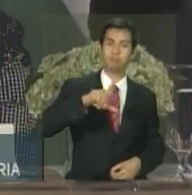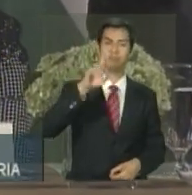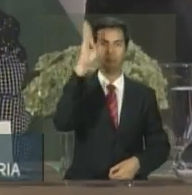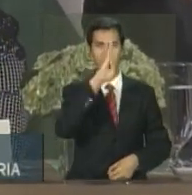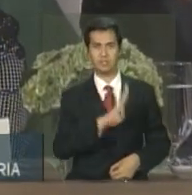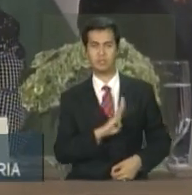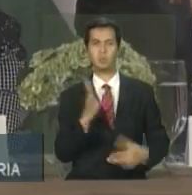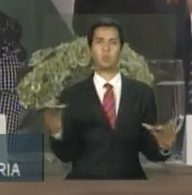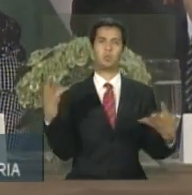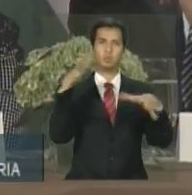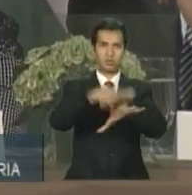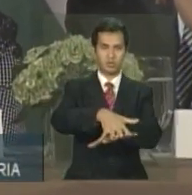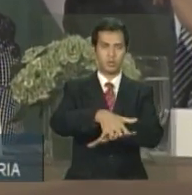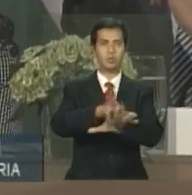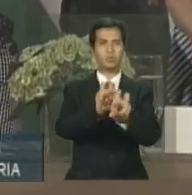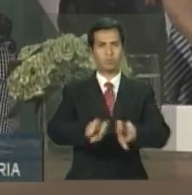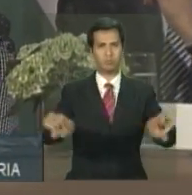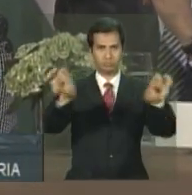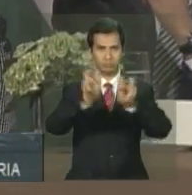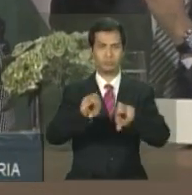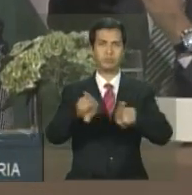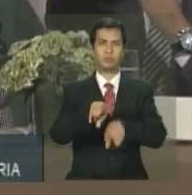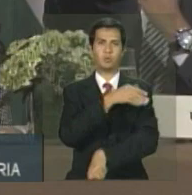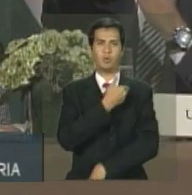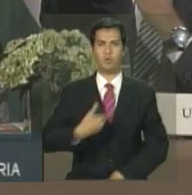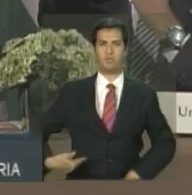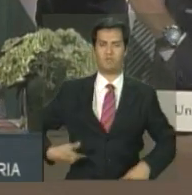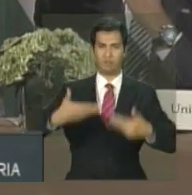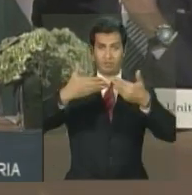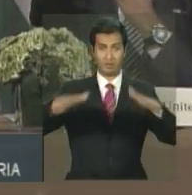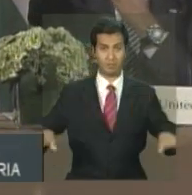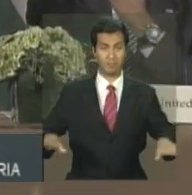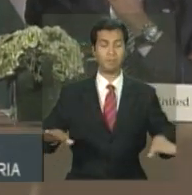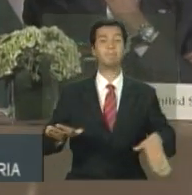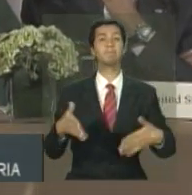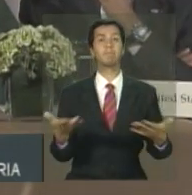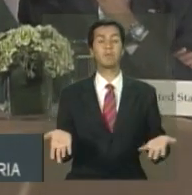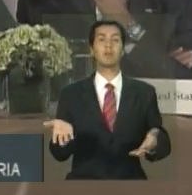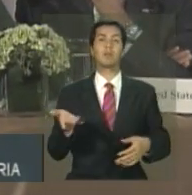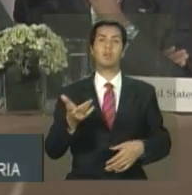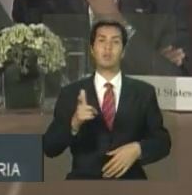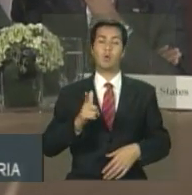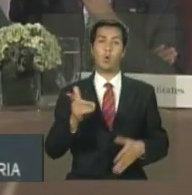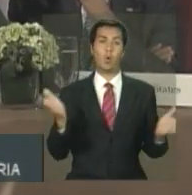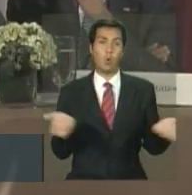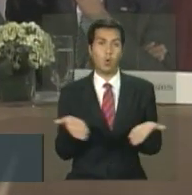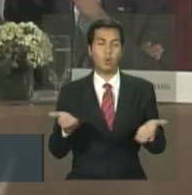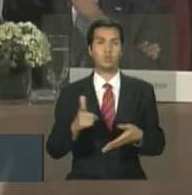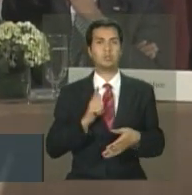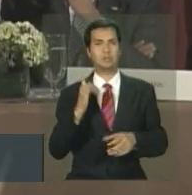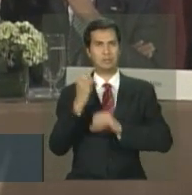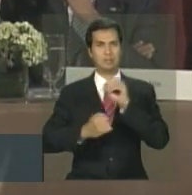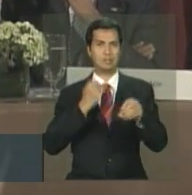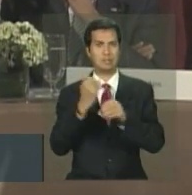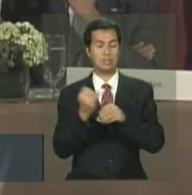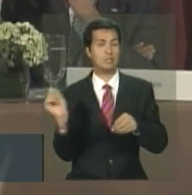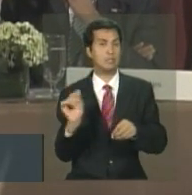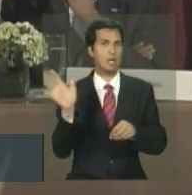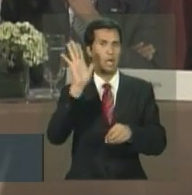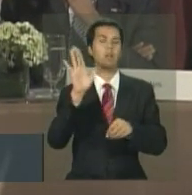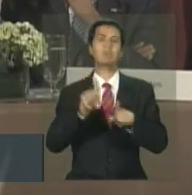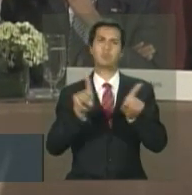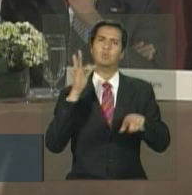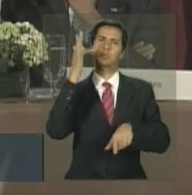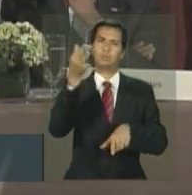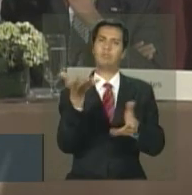digital e do governo aberto, a insuficiência e o alto custo do acesso à internet. Com isso,